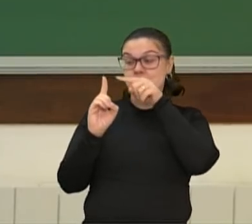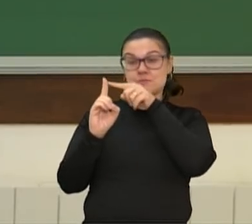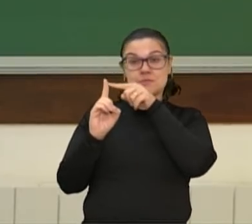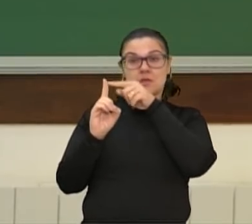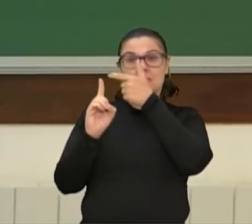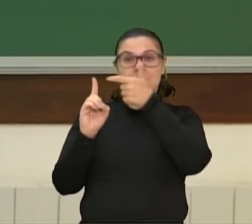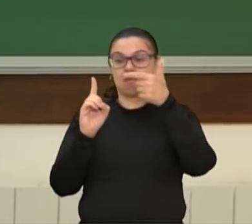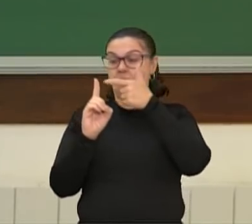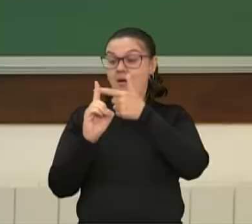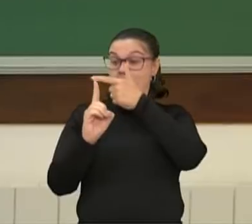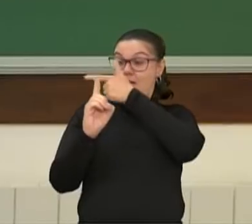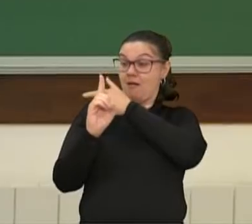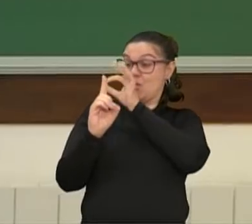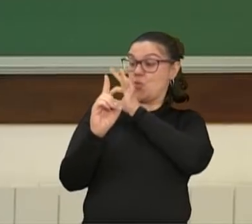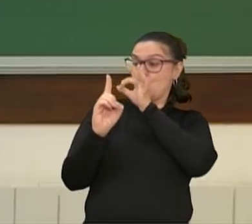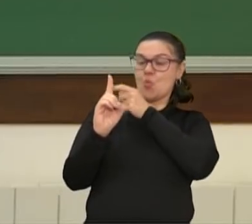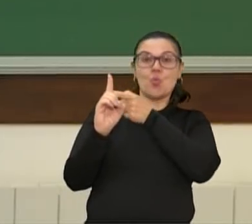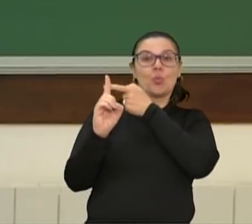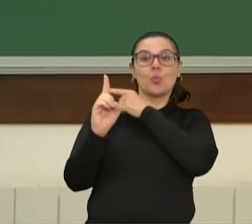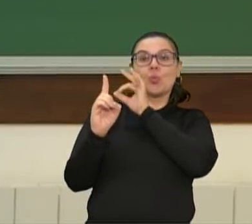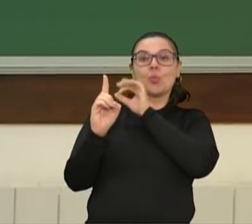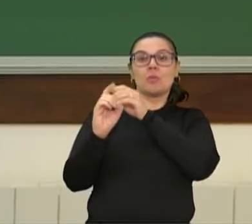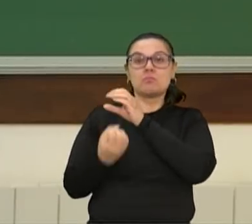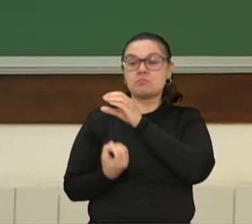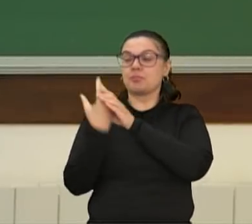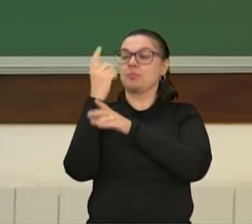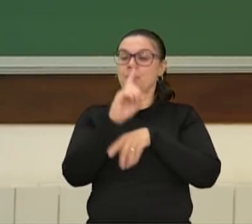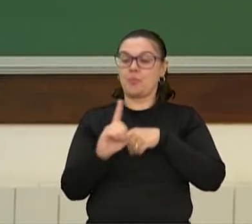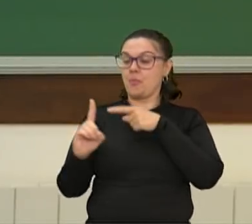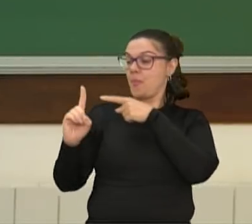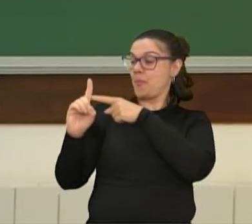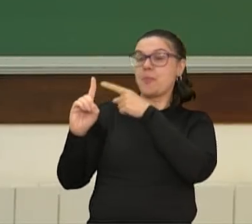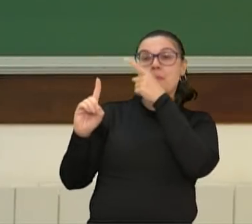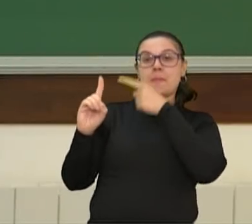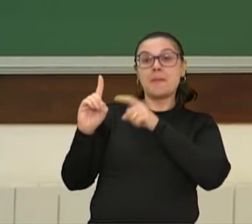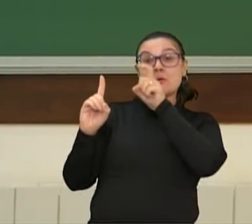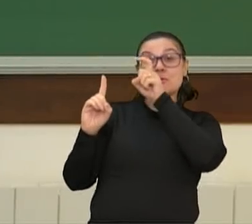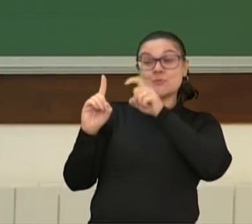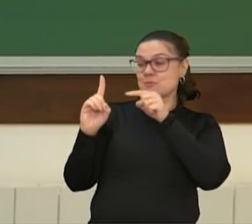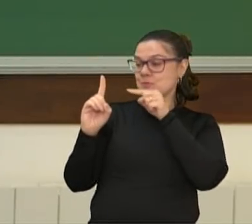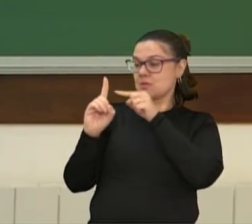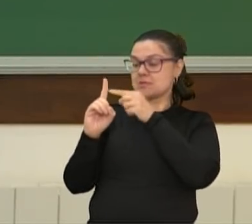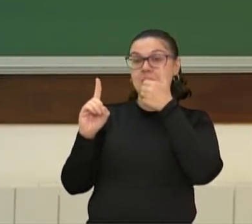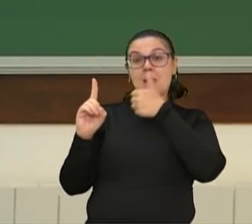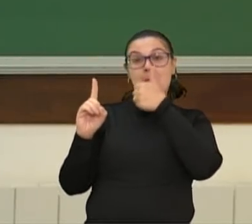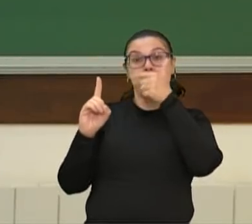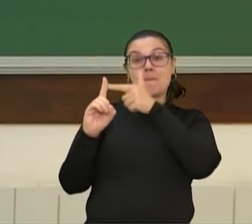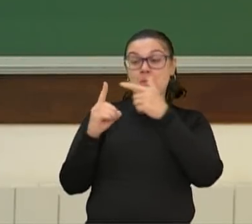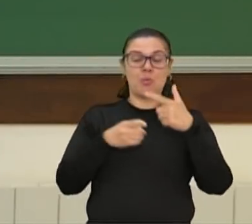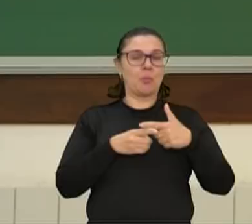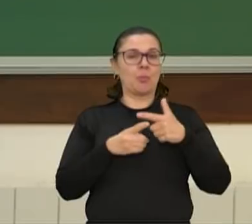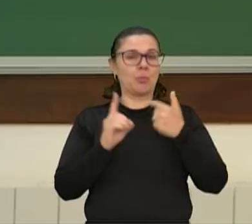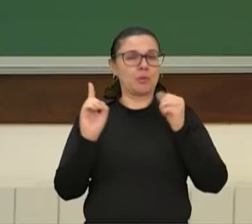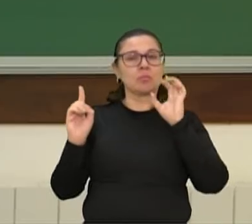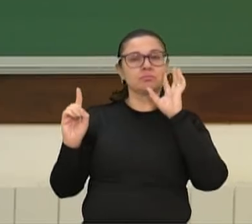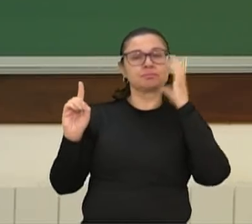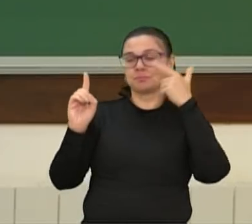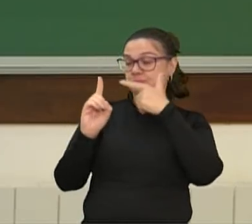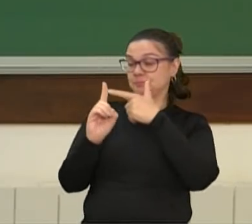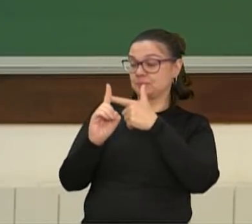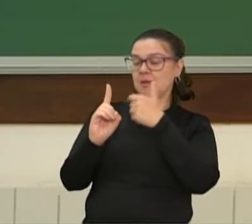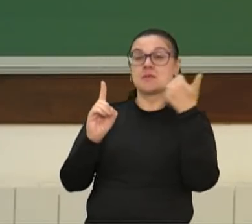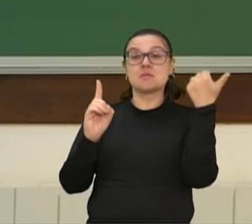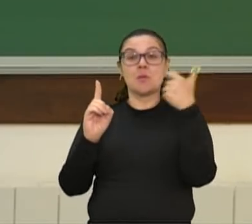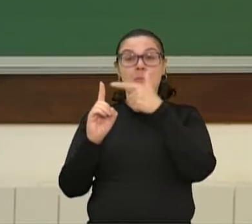que não foi criado por um ser anterior a ele. Ele é o primeiro ser, ele é a primeira causa, e dessa primeira